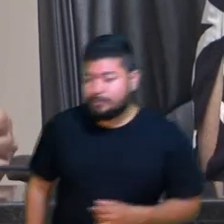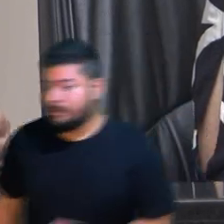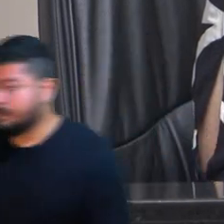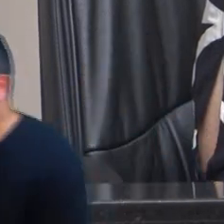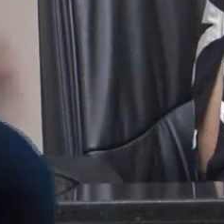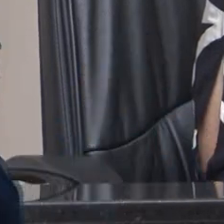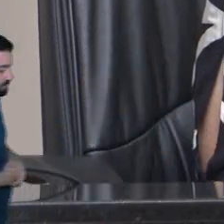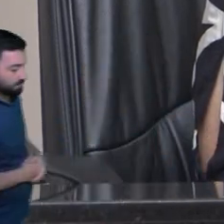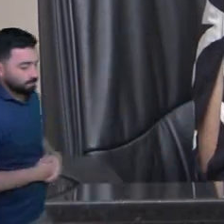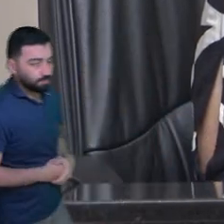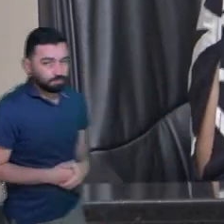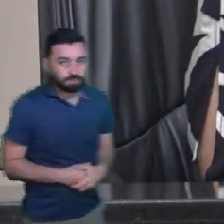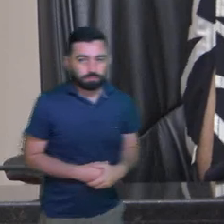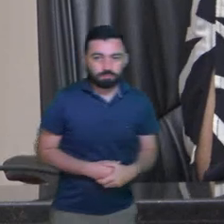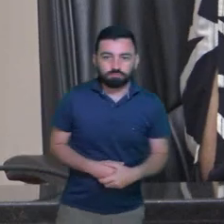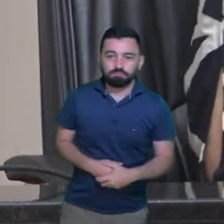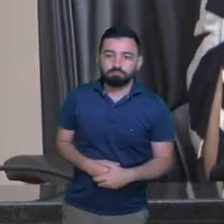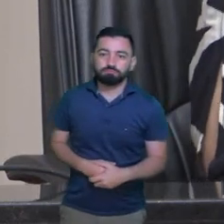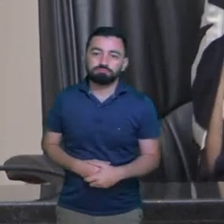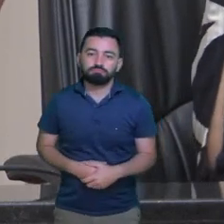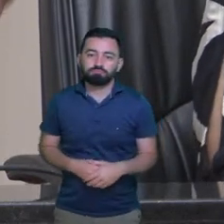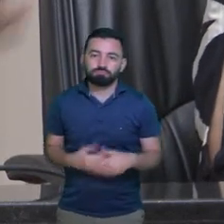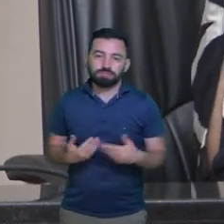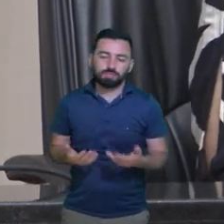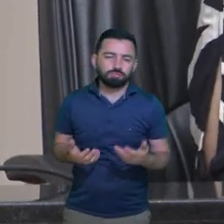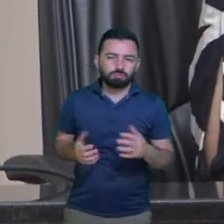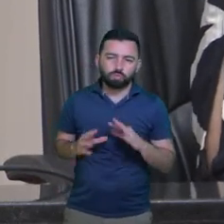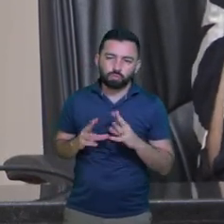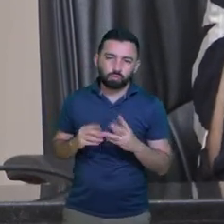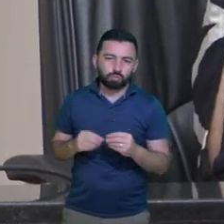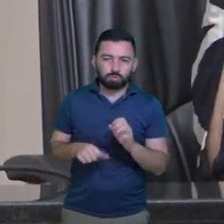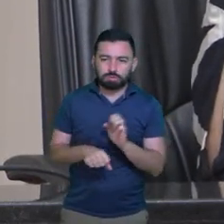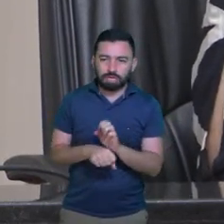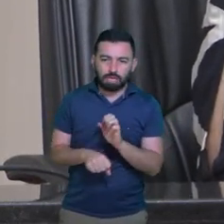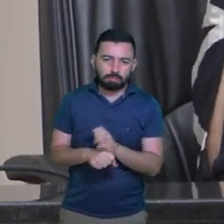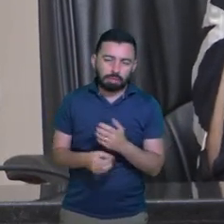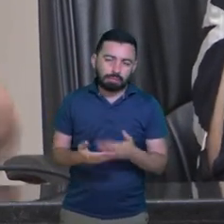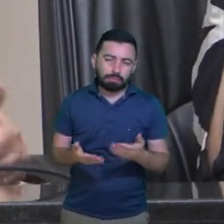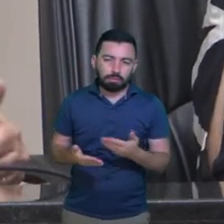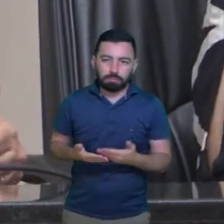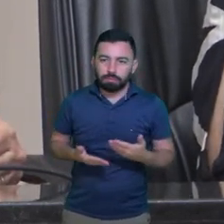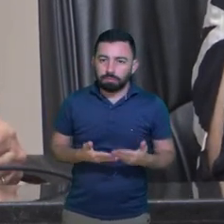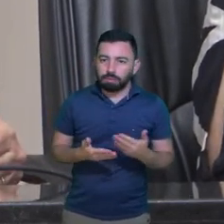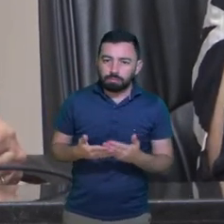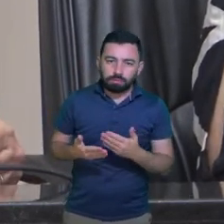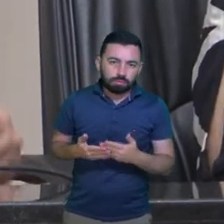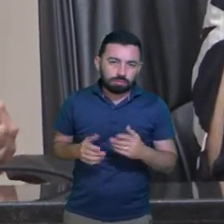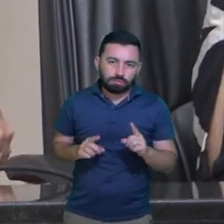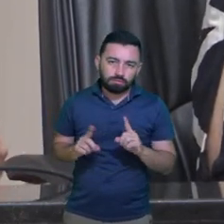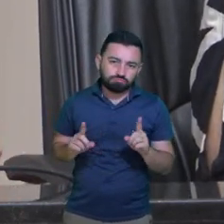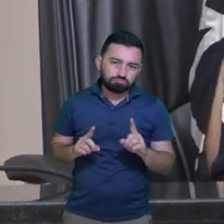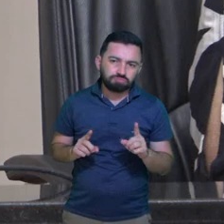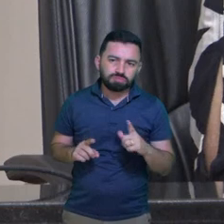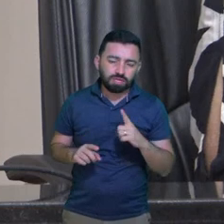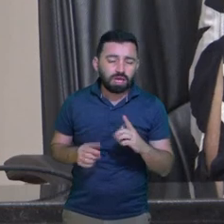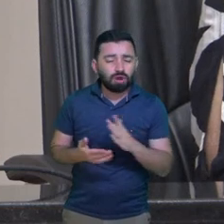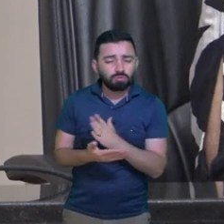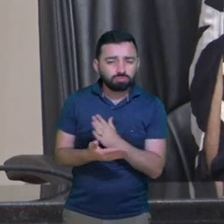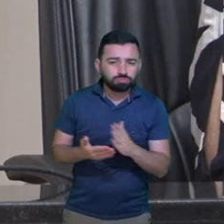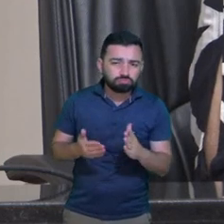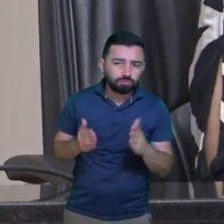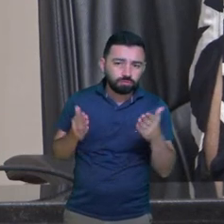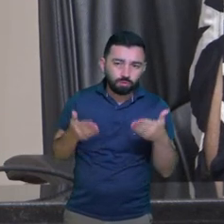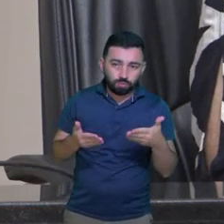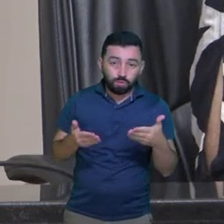estão colocadas isso não quer dizer que o estado inteiro tá perdido e que todos os municípios T situações pontuais e o fato concreto é